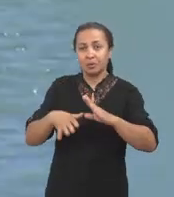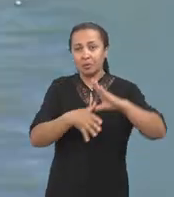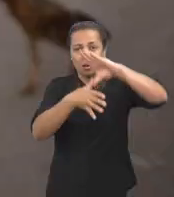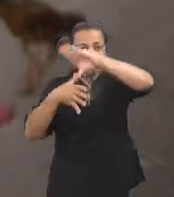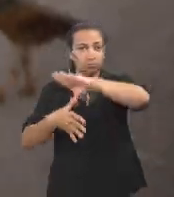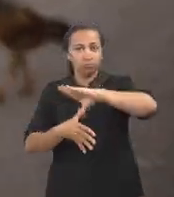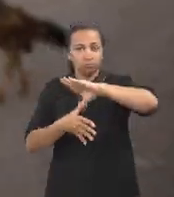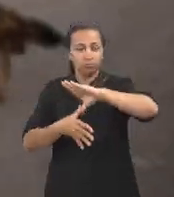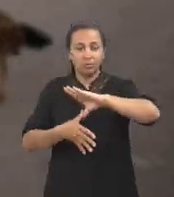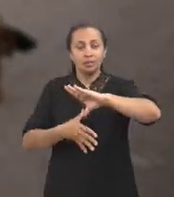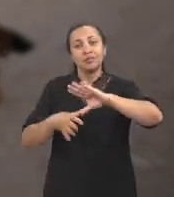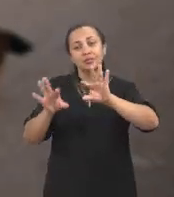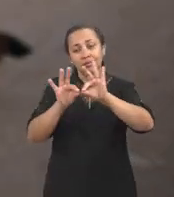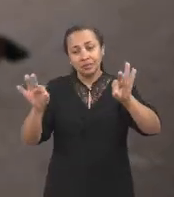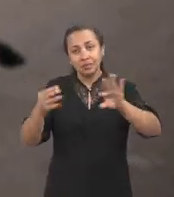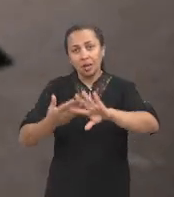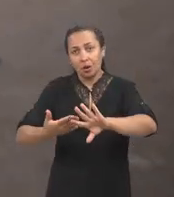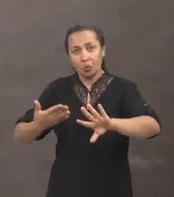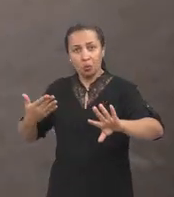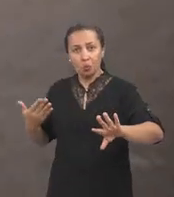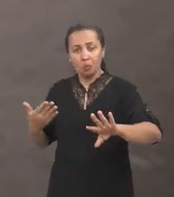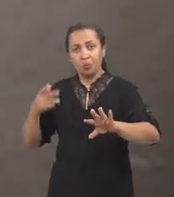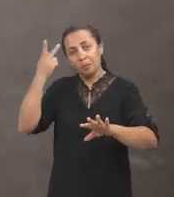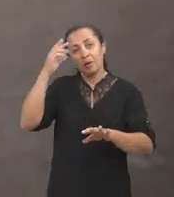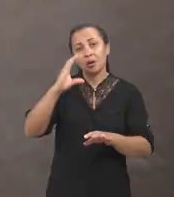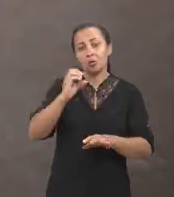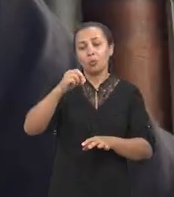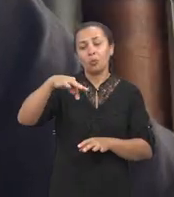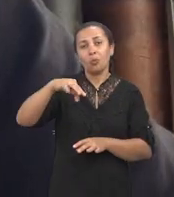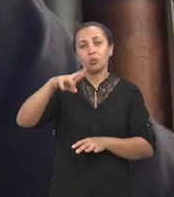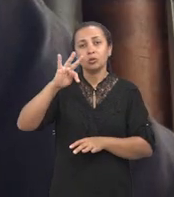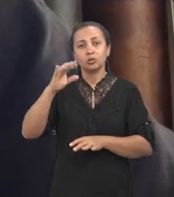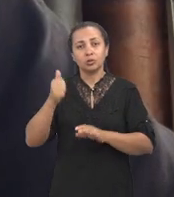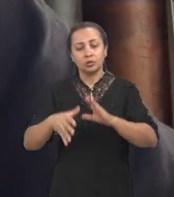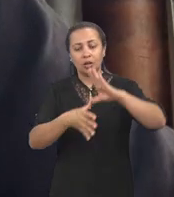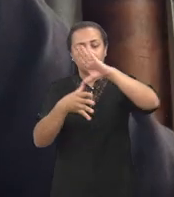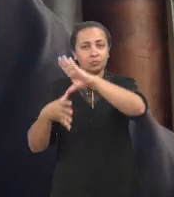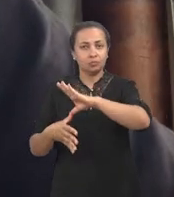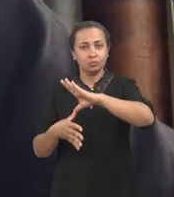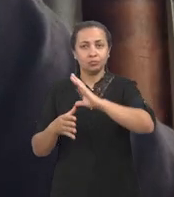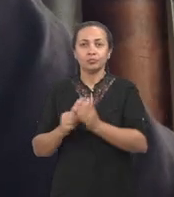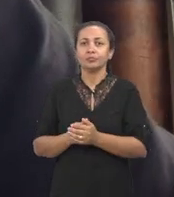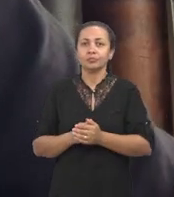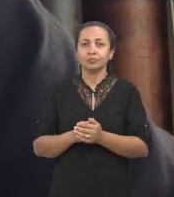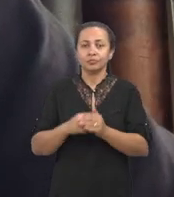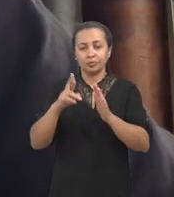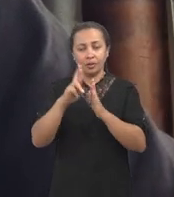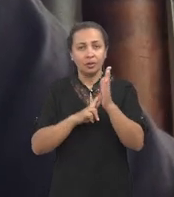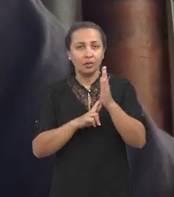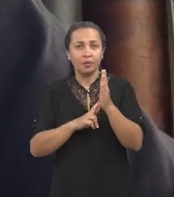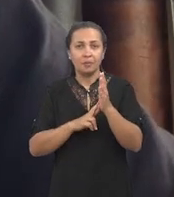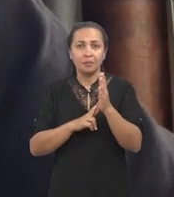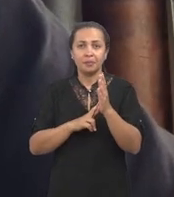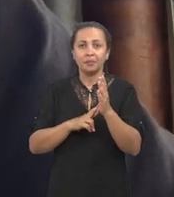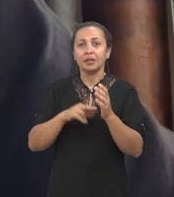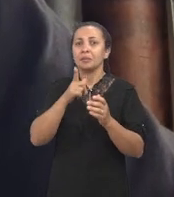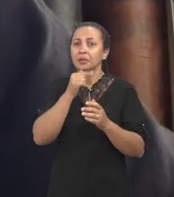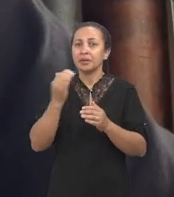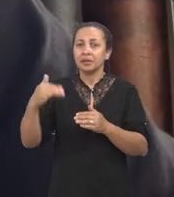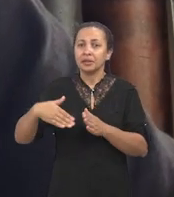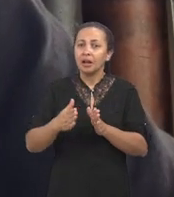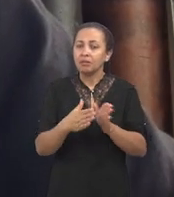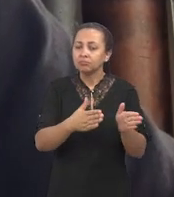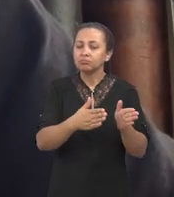as a linha de costa ela recuou no sentido do continente nós utilizamos registros da vazão do Rio São